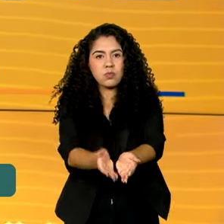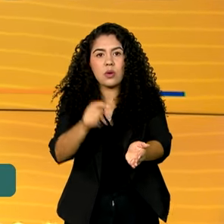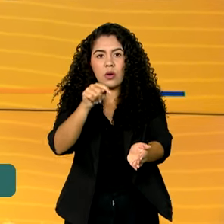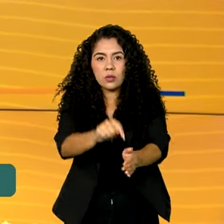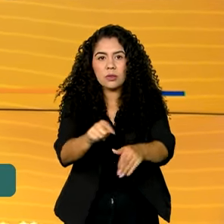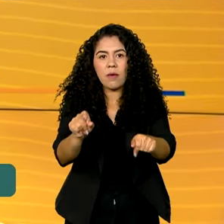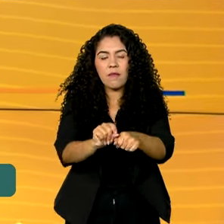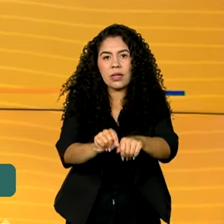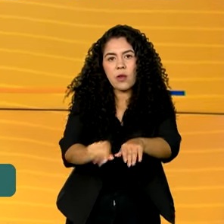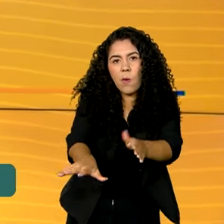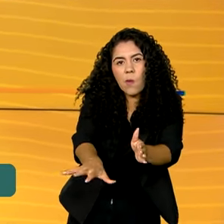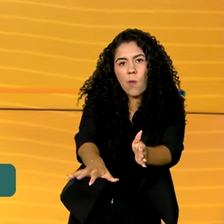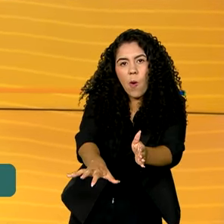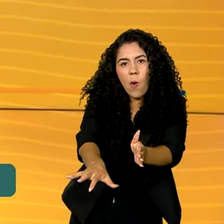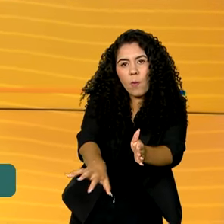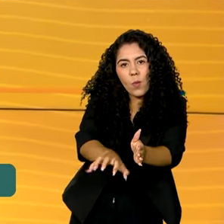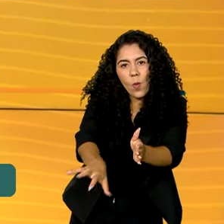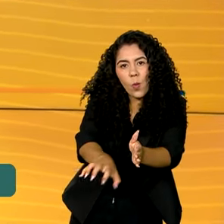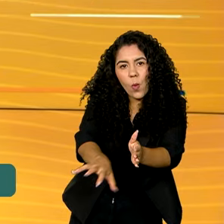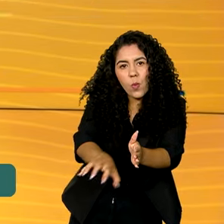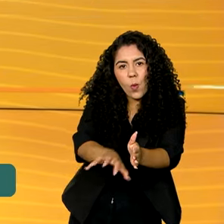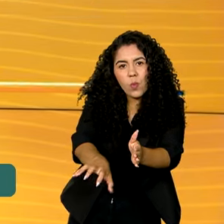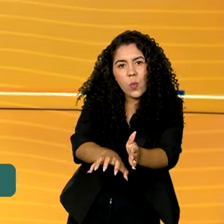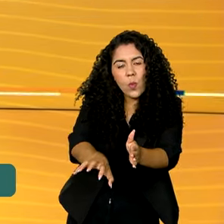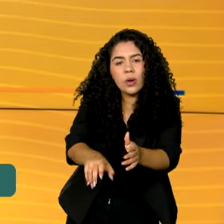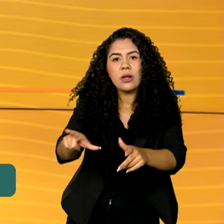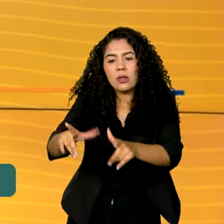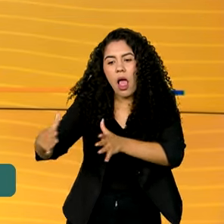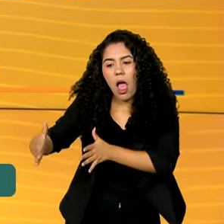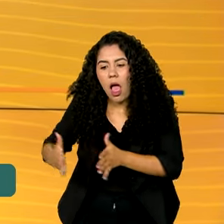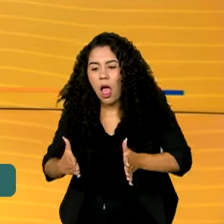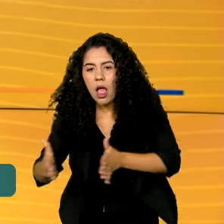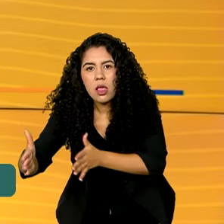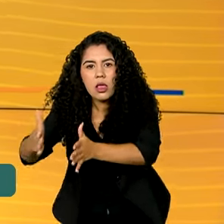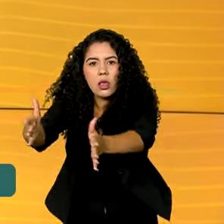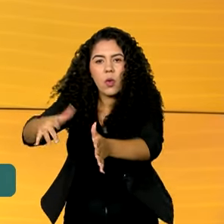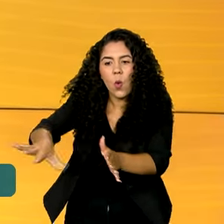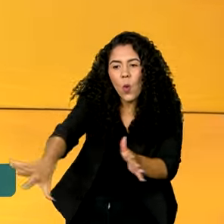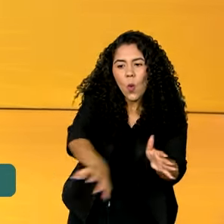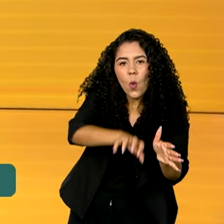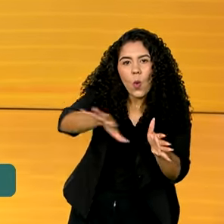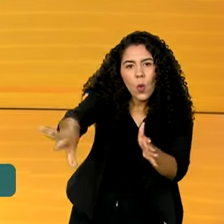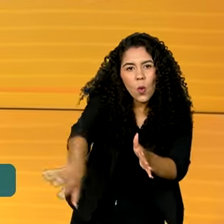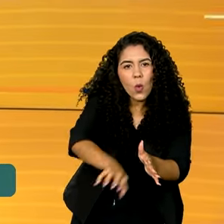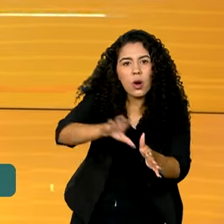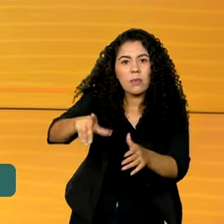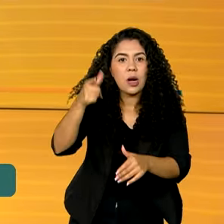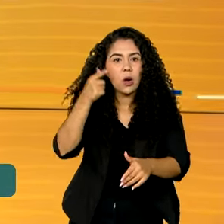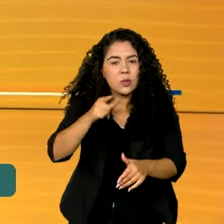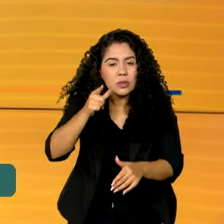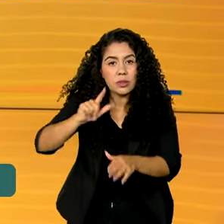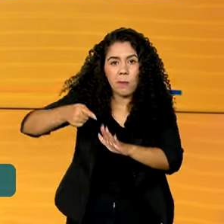dragagem, que é a retirada de sedimento do fundo de rios ou oceanos para aumentar a profundidade do